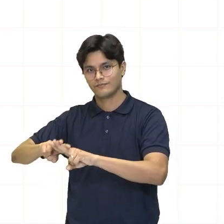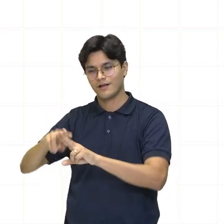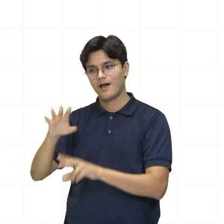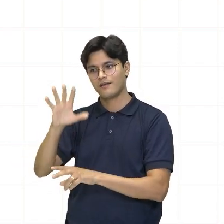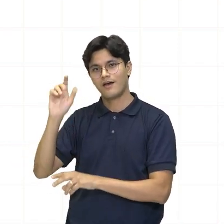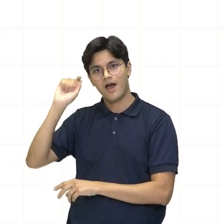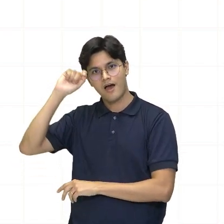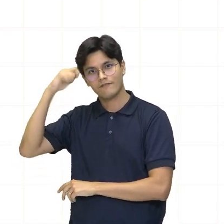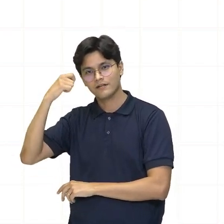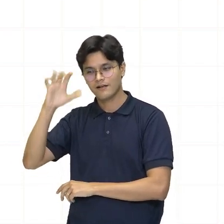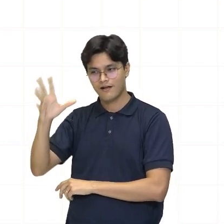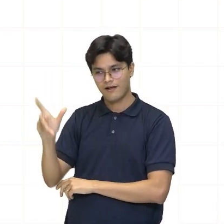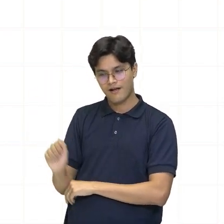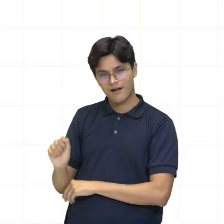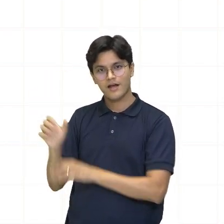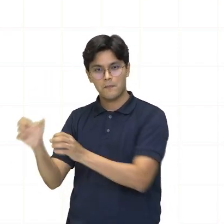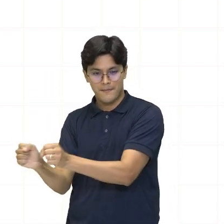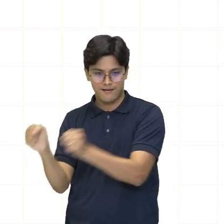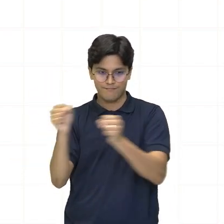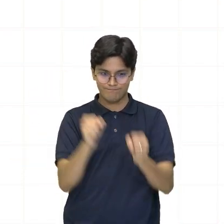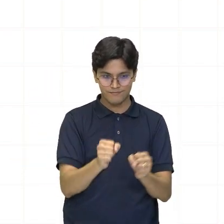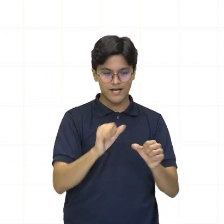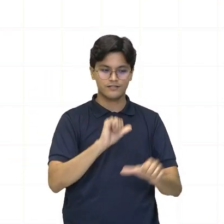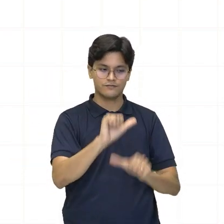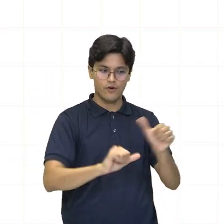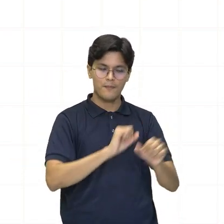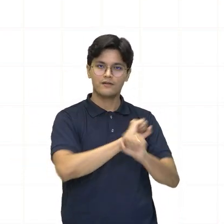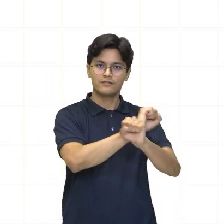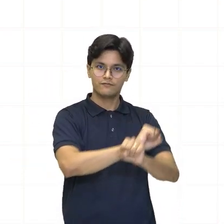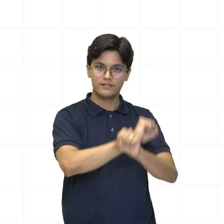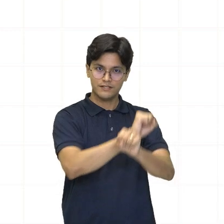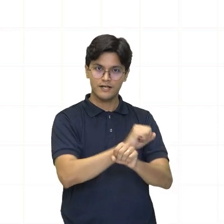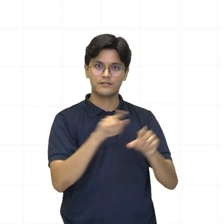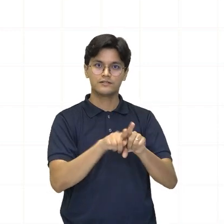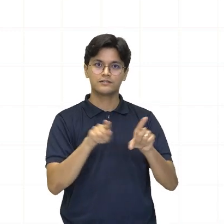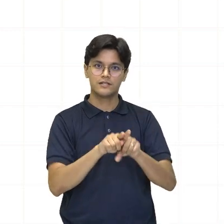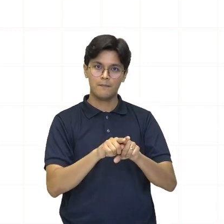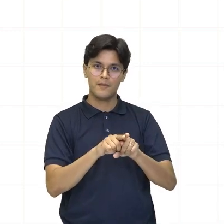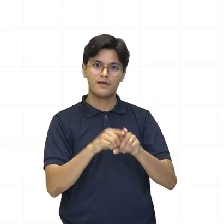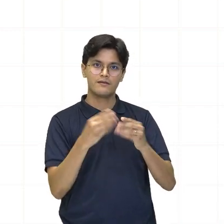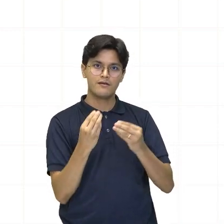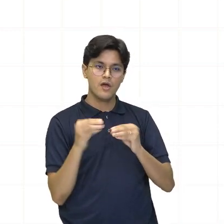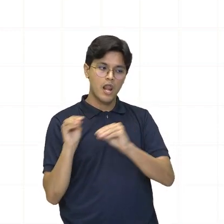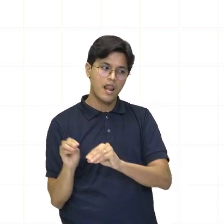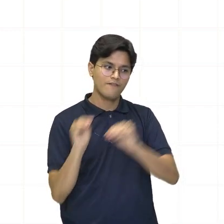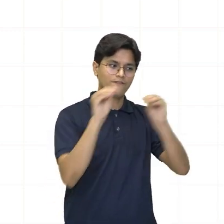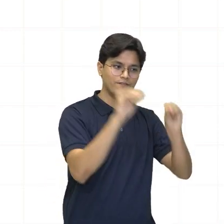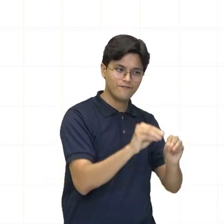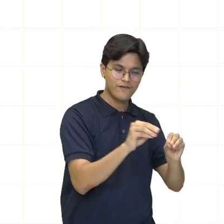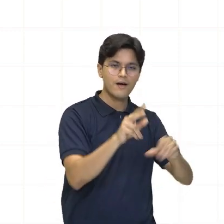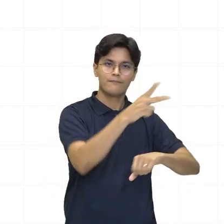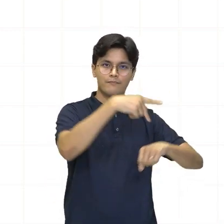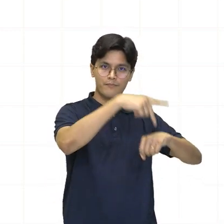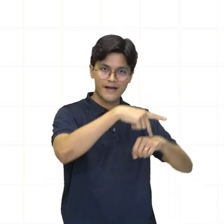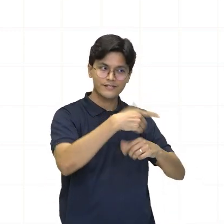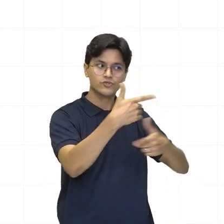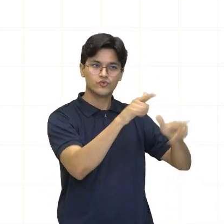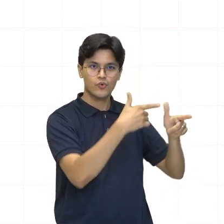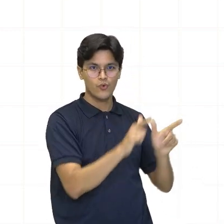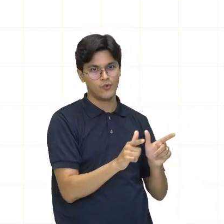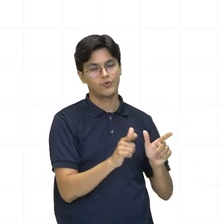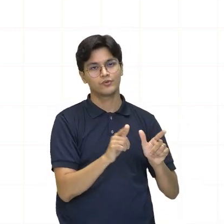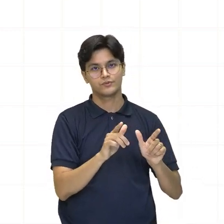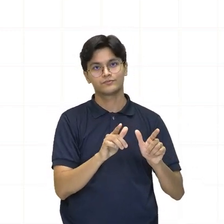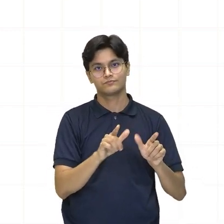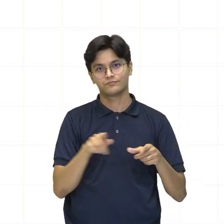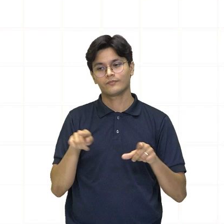serem escravizados e enviados a outros continentes. Nesse contexto, haverá pessoas dentro do